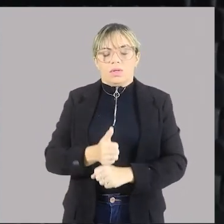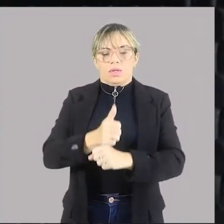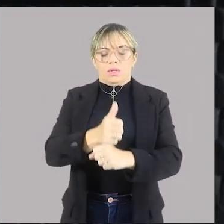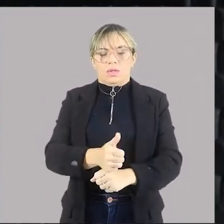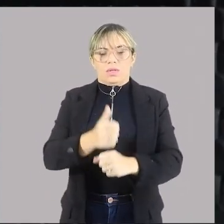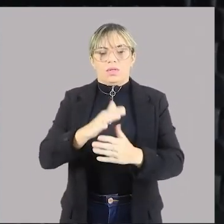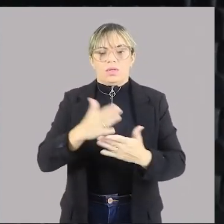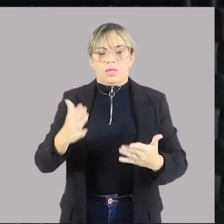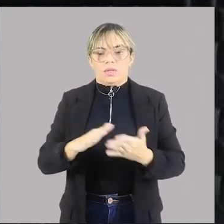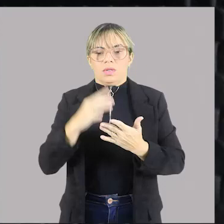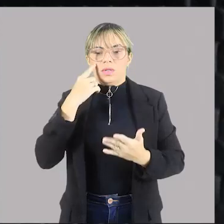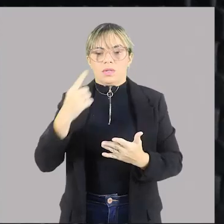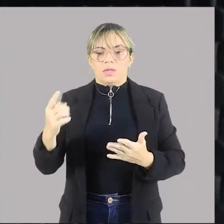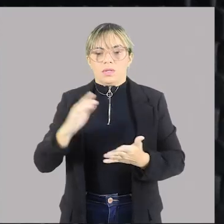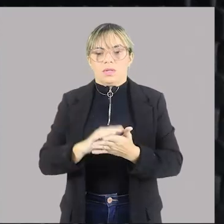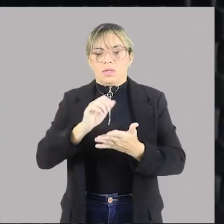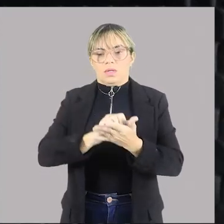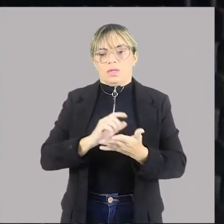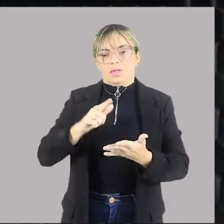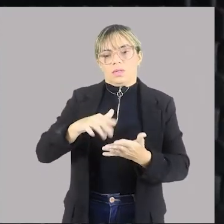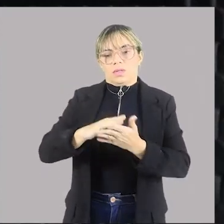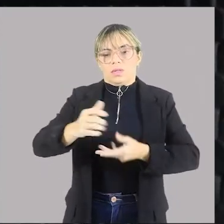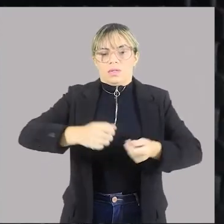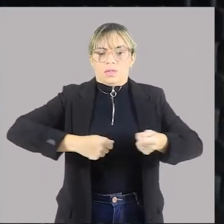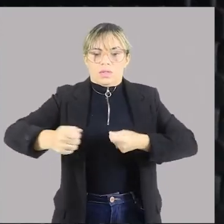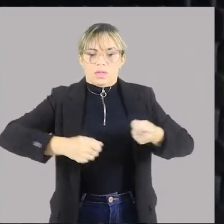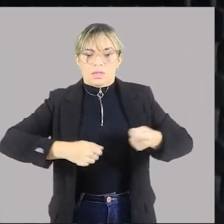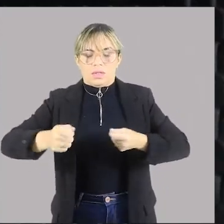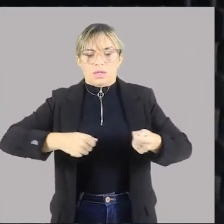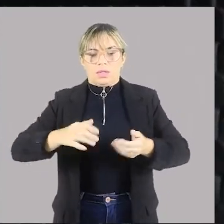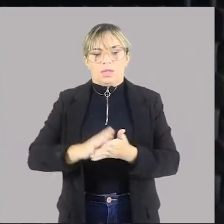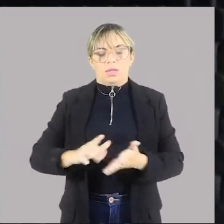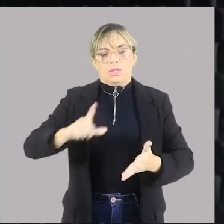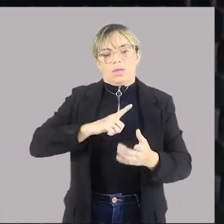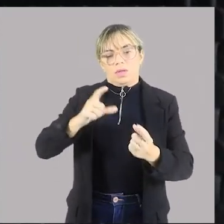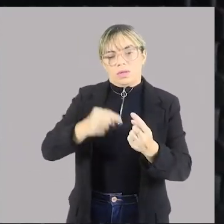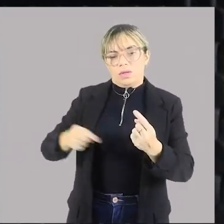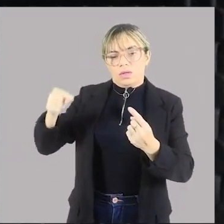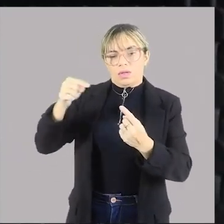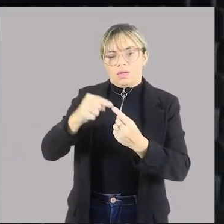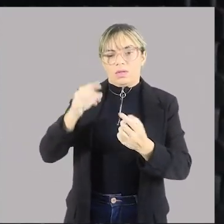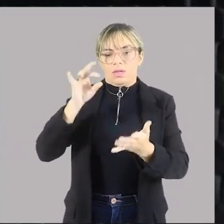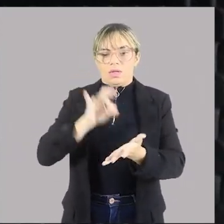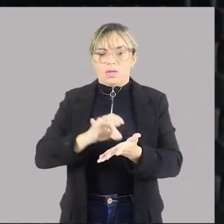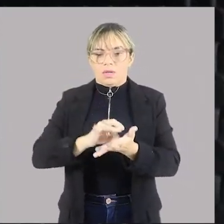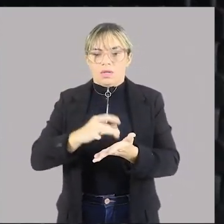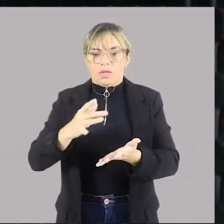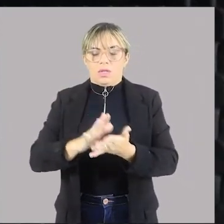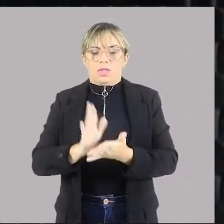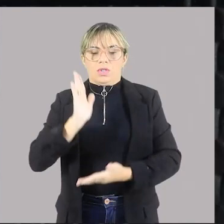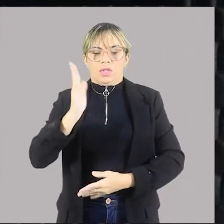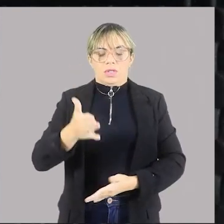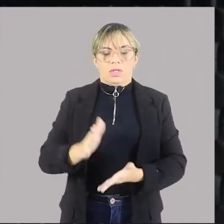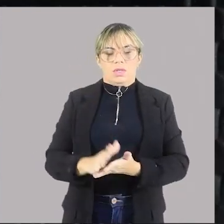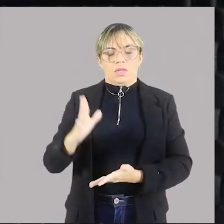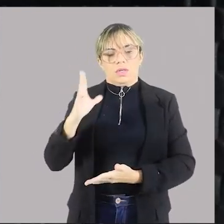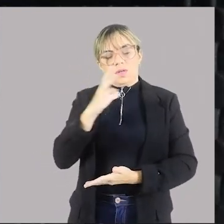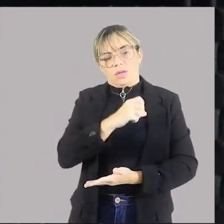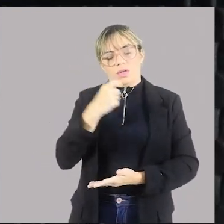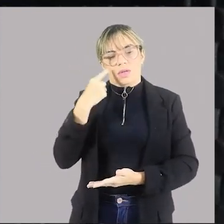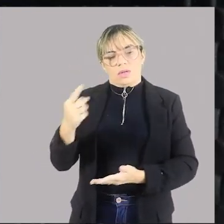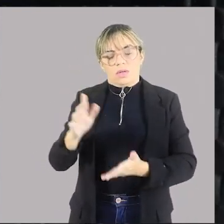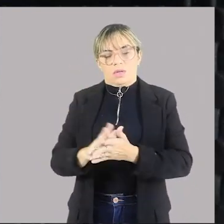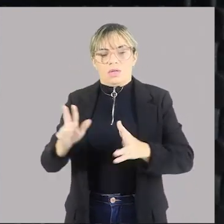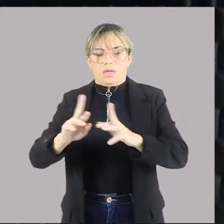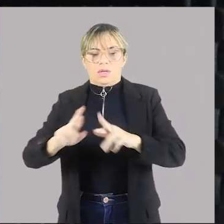né, objetivam alcançar os fins de maneira concreta, direta e imediata, porque, diferentemente das outras